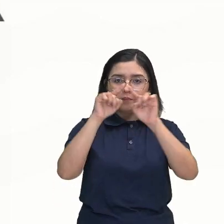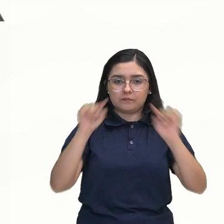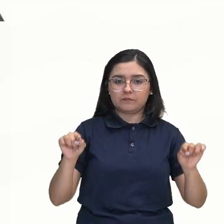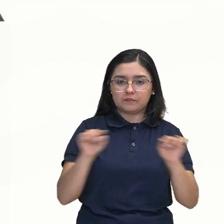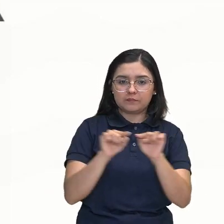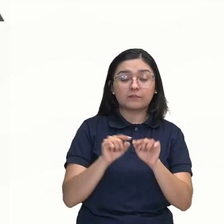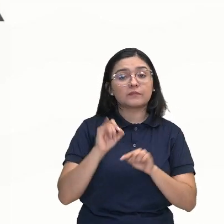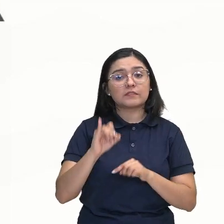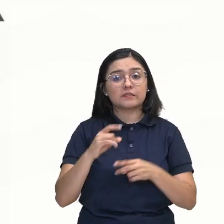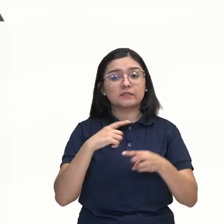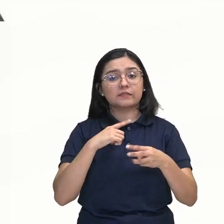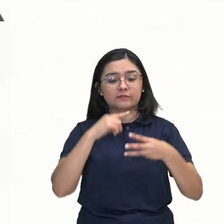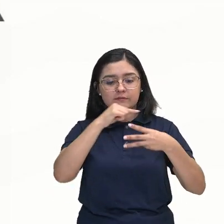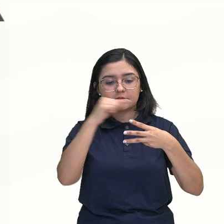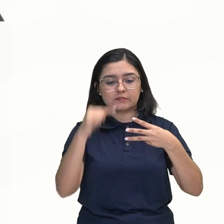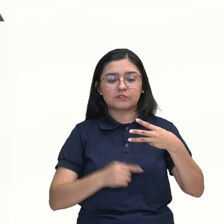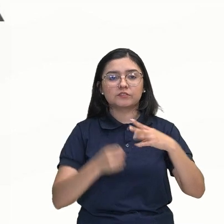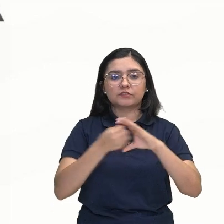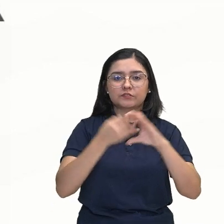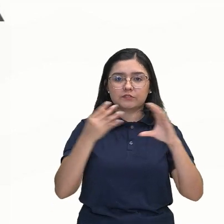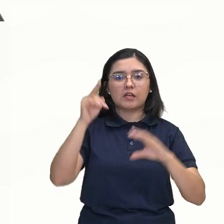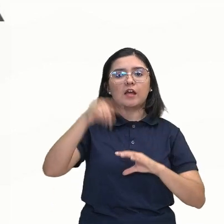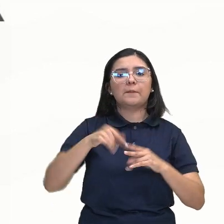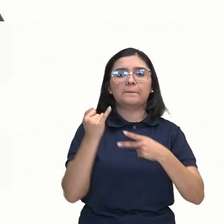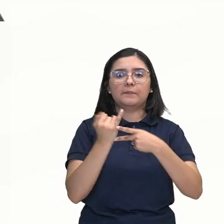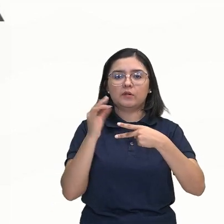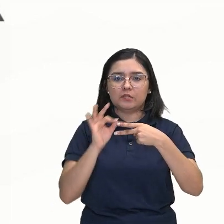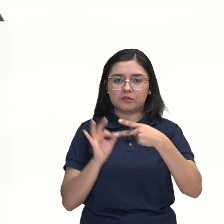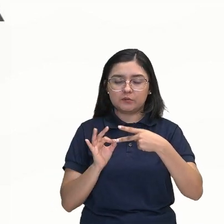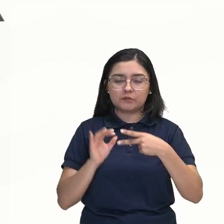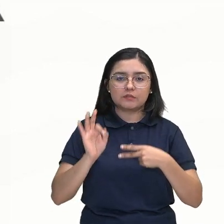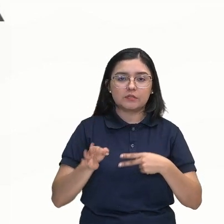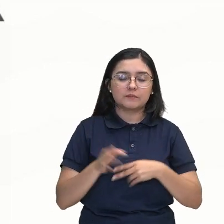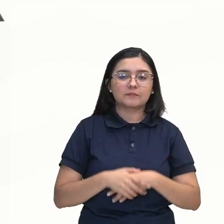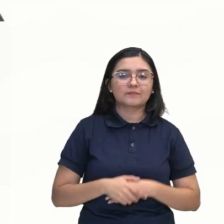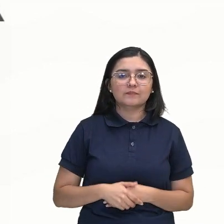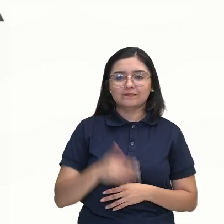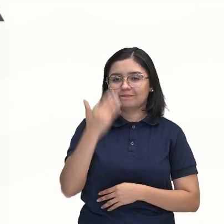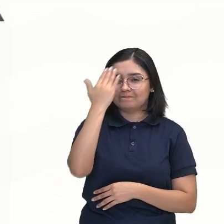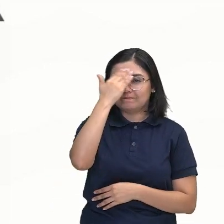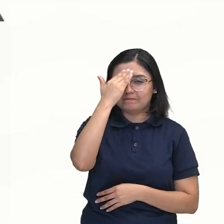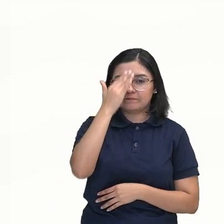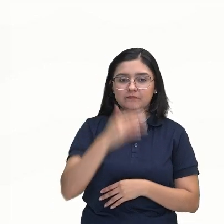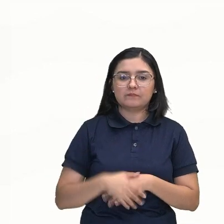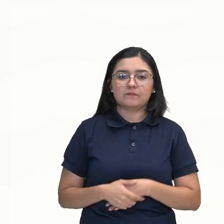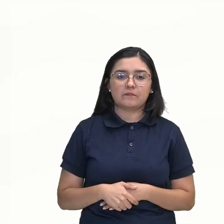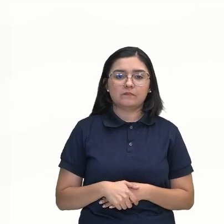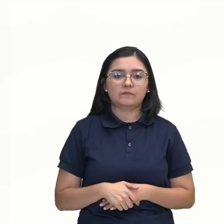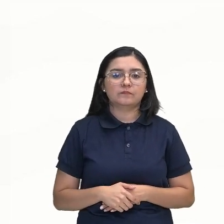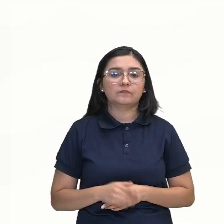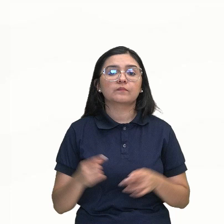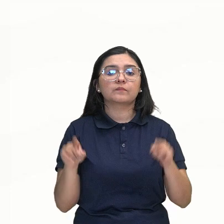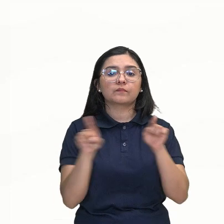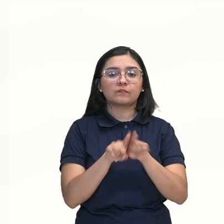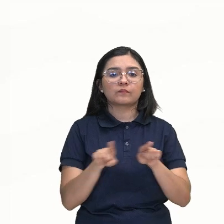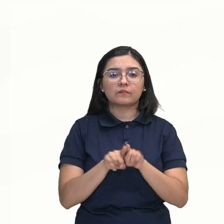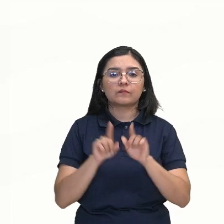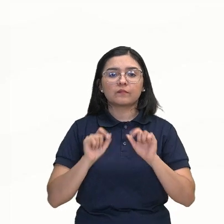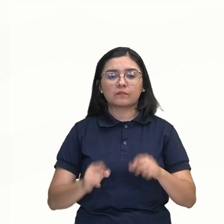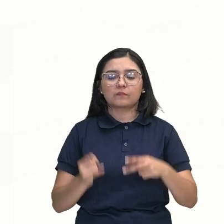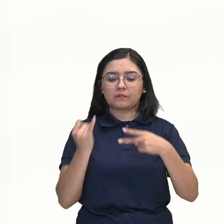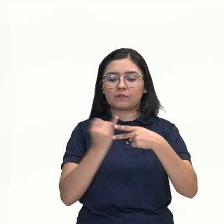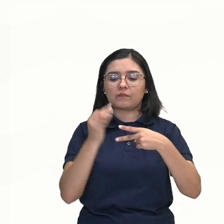três características, é um polígono. Entendido? E os nossos